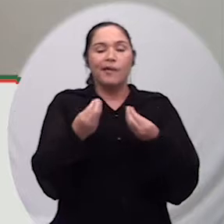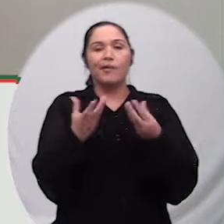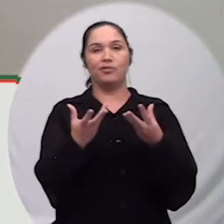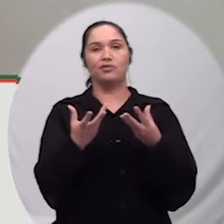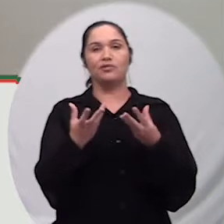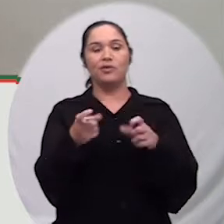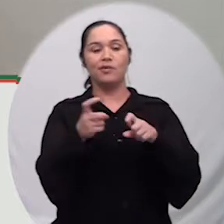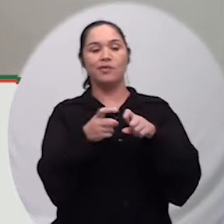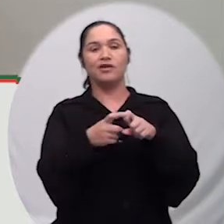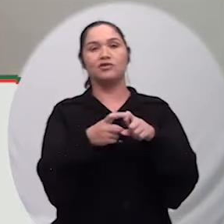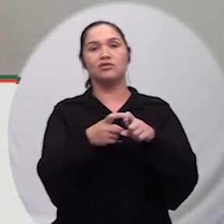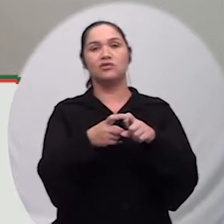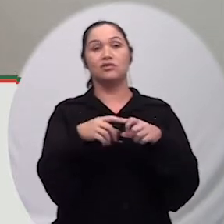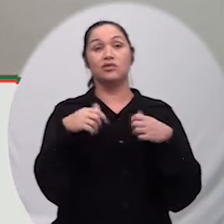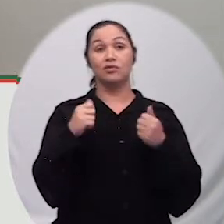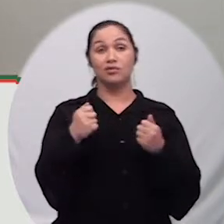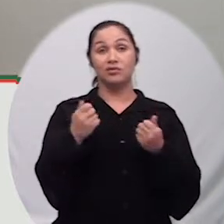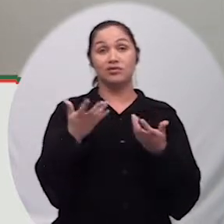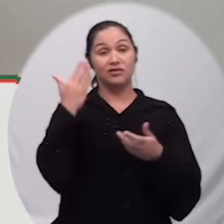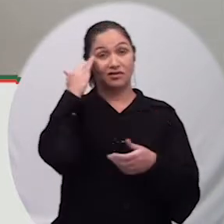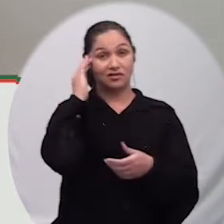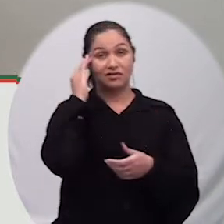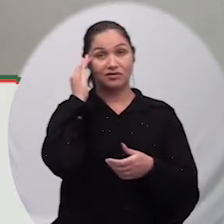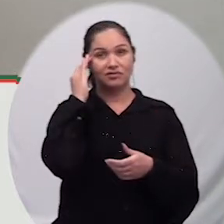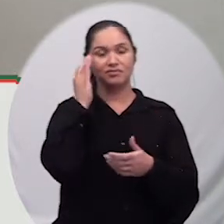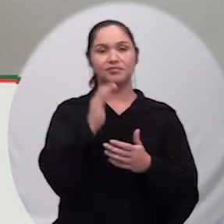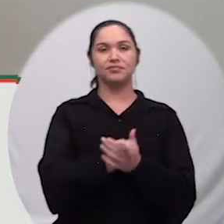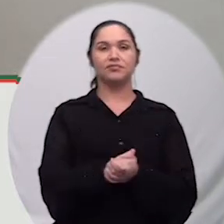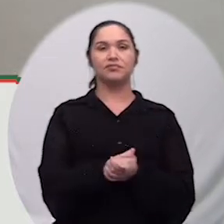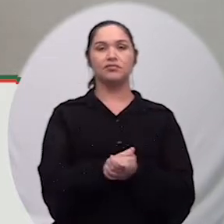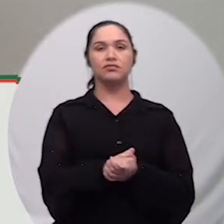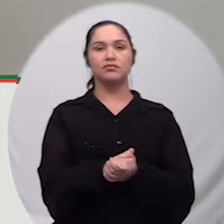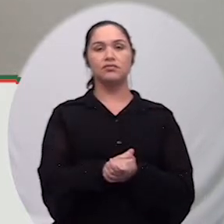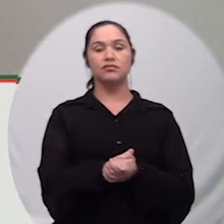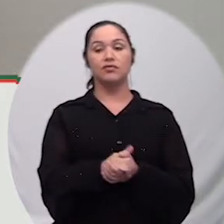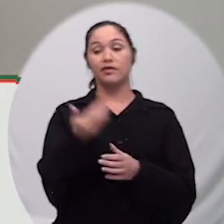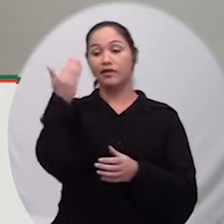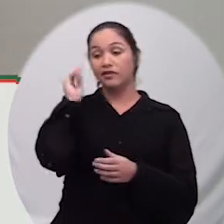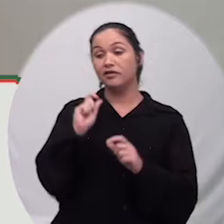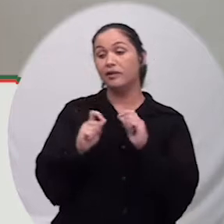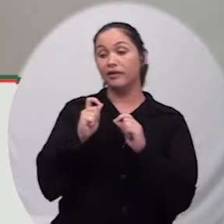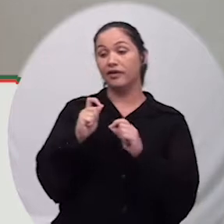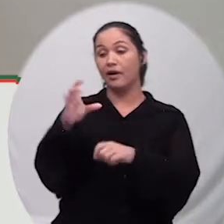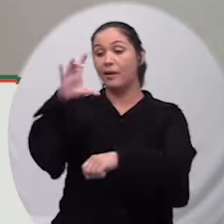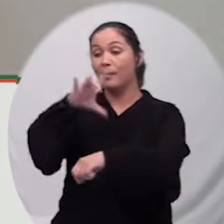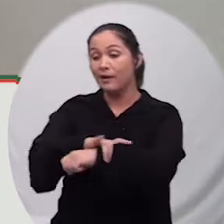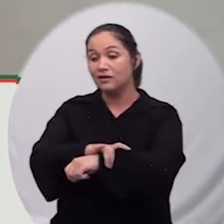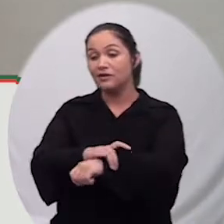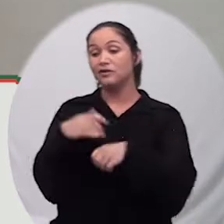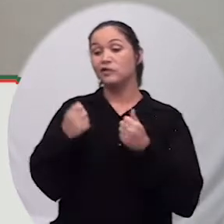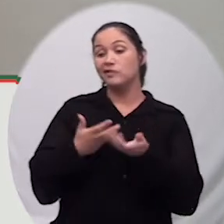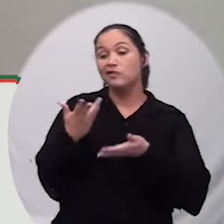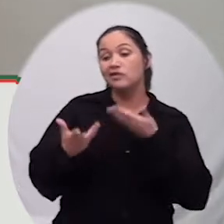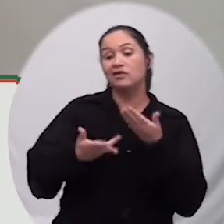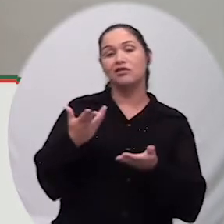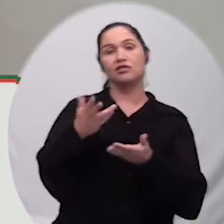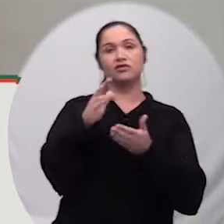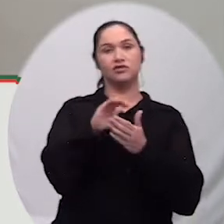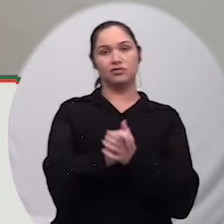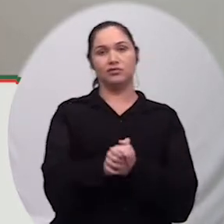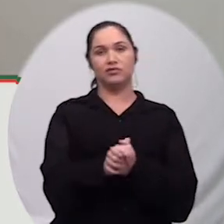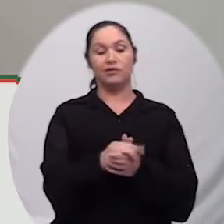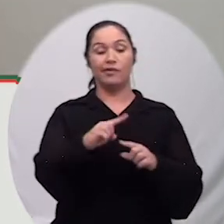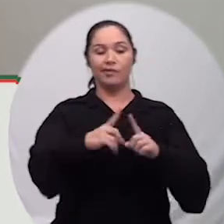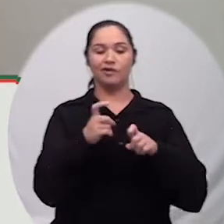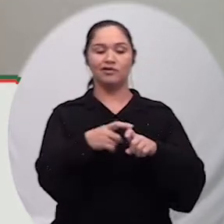do médico em relação a isso. Né, de saber que está lá, pode ser atendido, e não quis